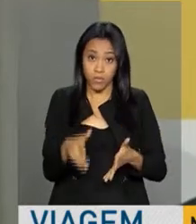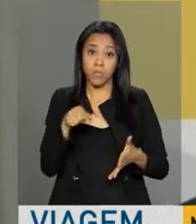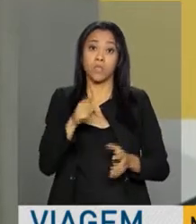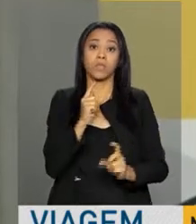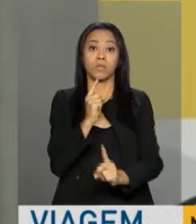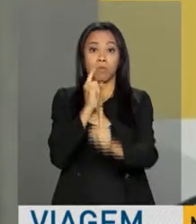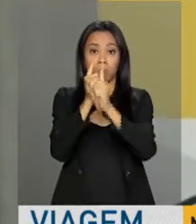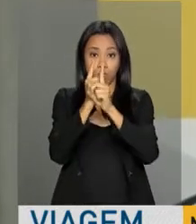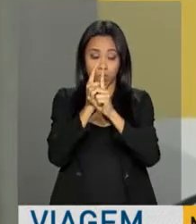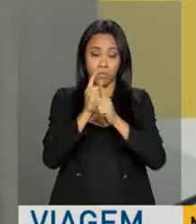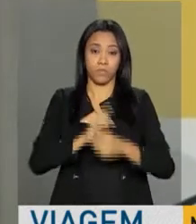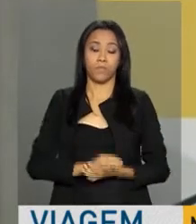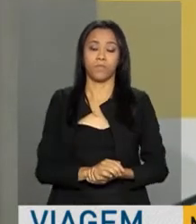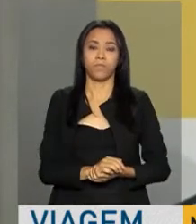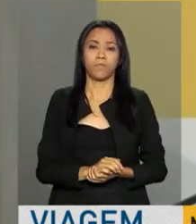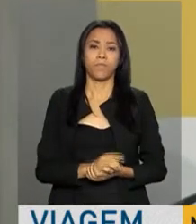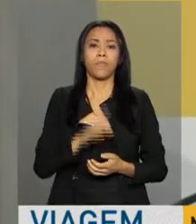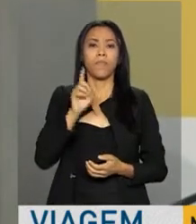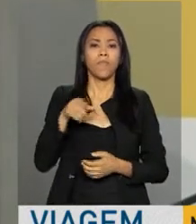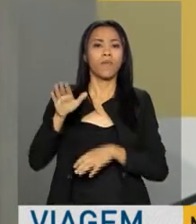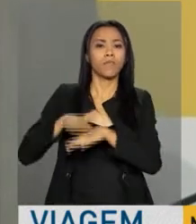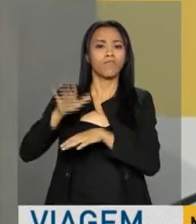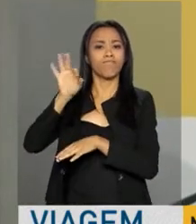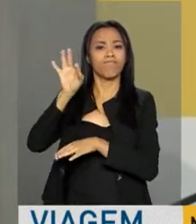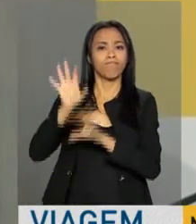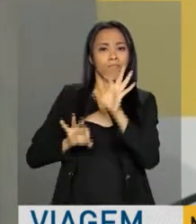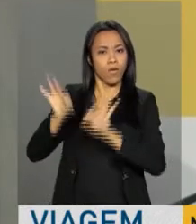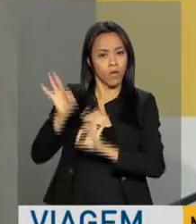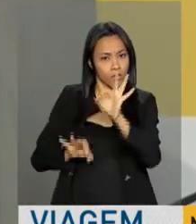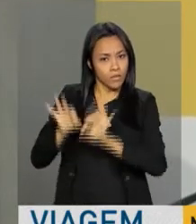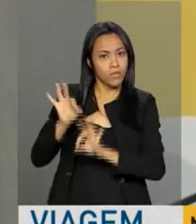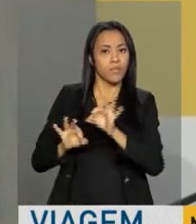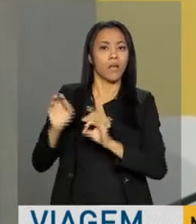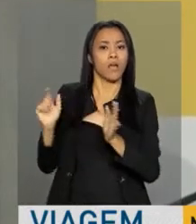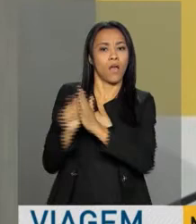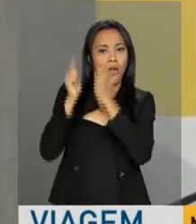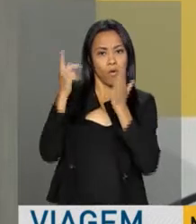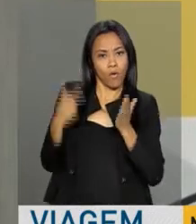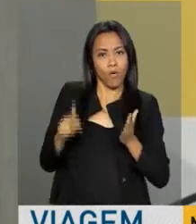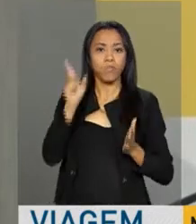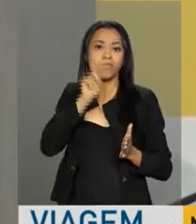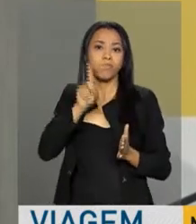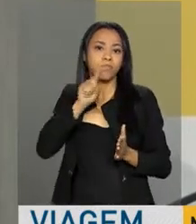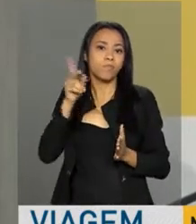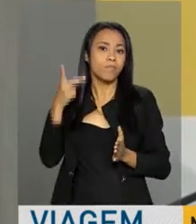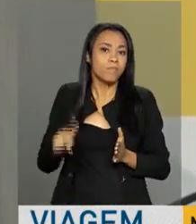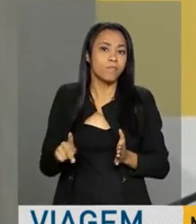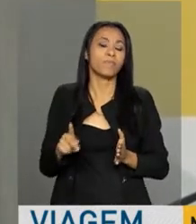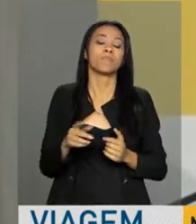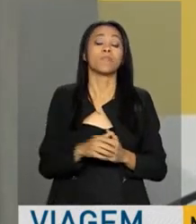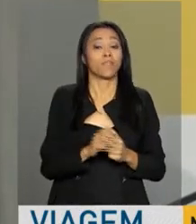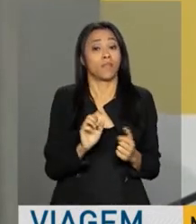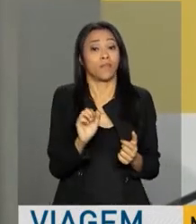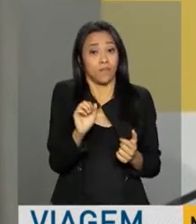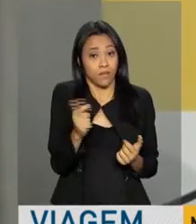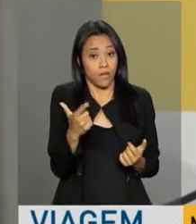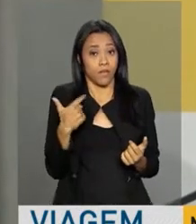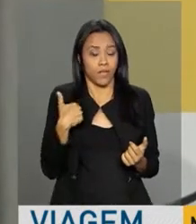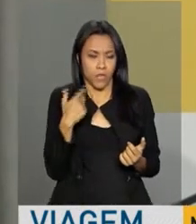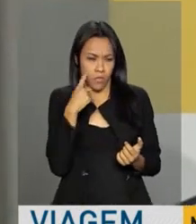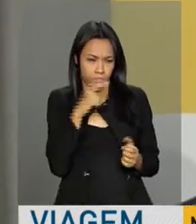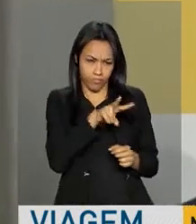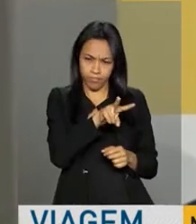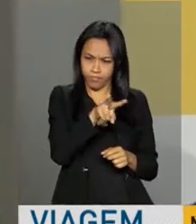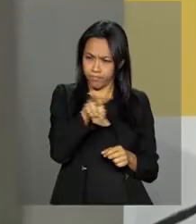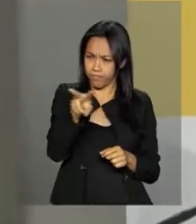encontro promovido pelo financial times é evidentemente o que eu percebo